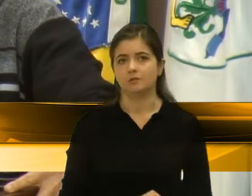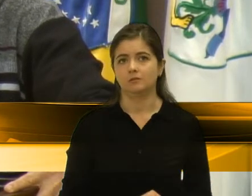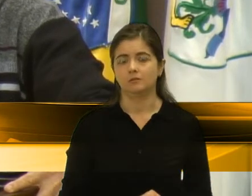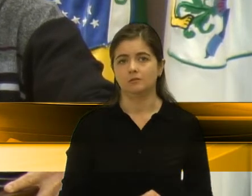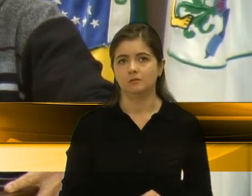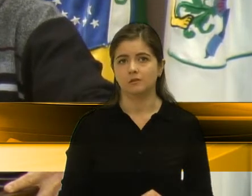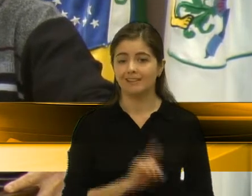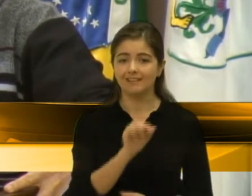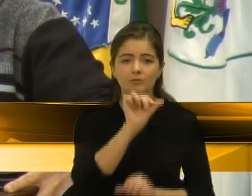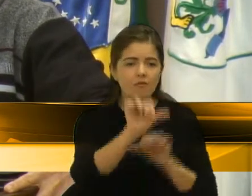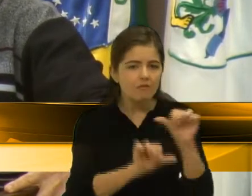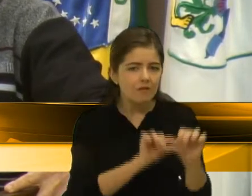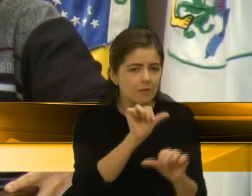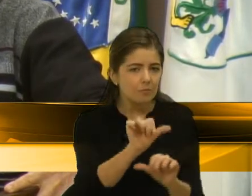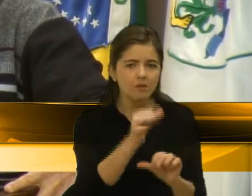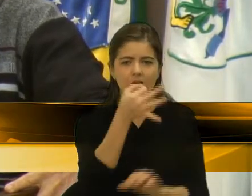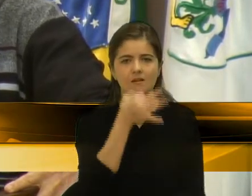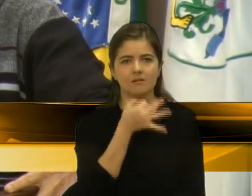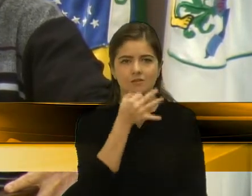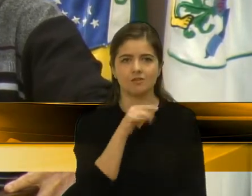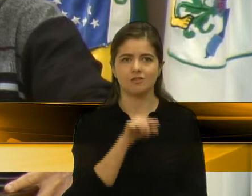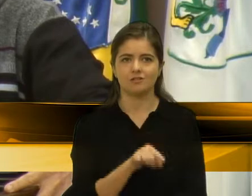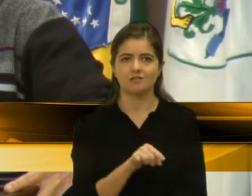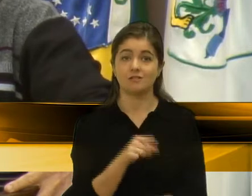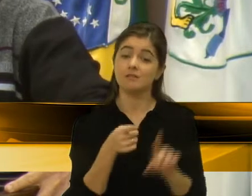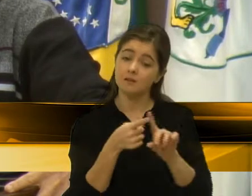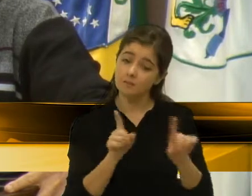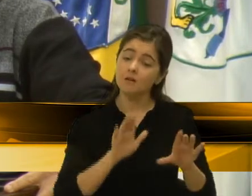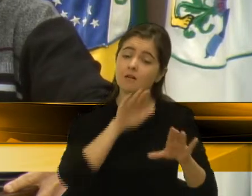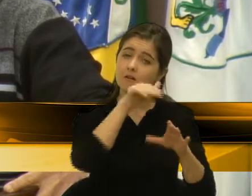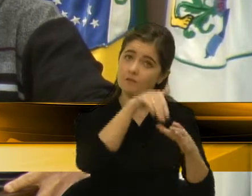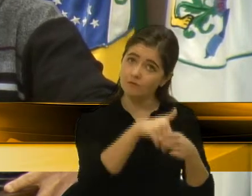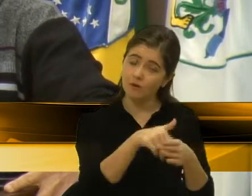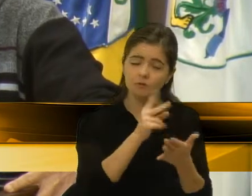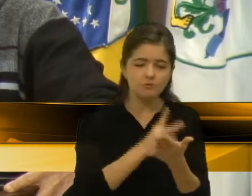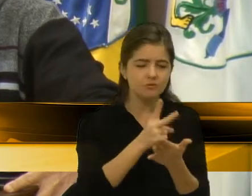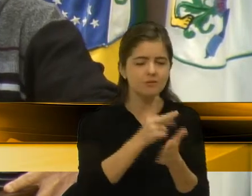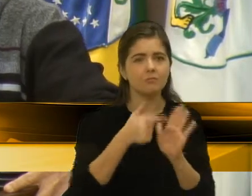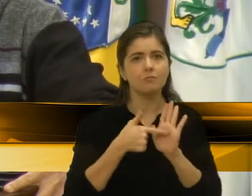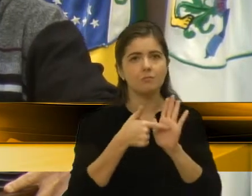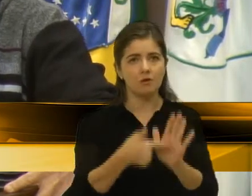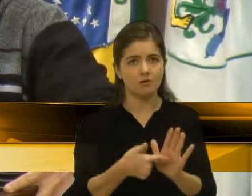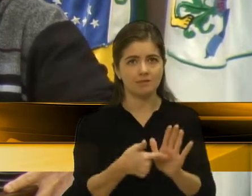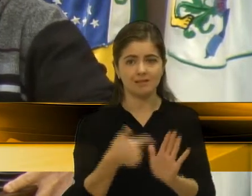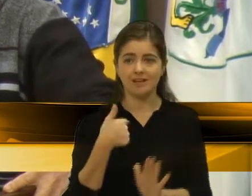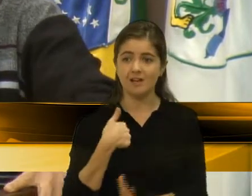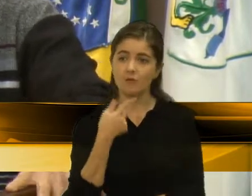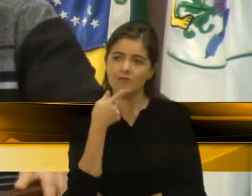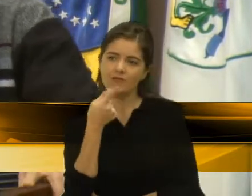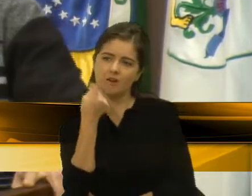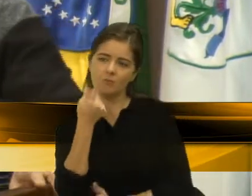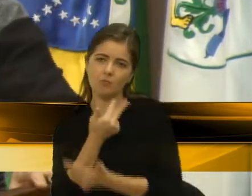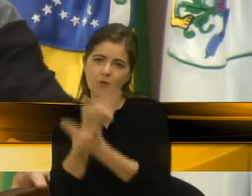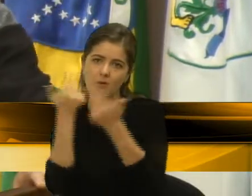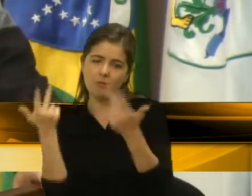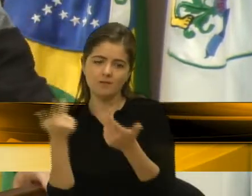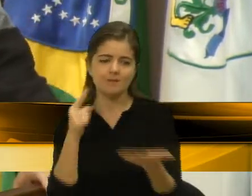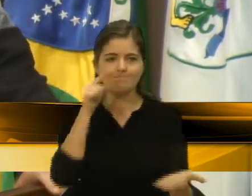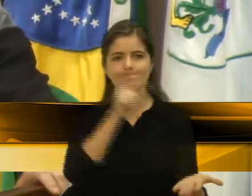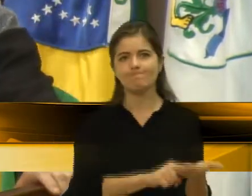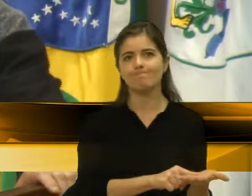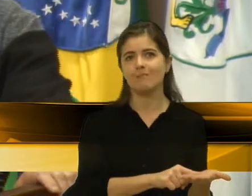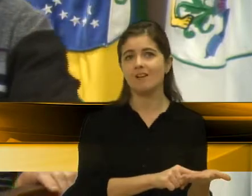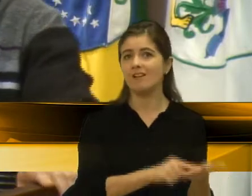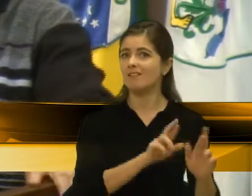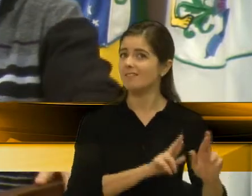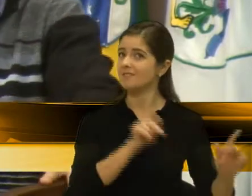o vereador, a senhora vai mudar os rumos de Caxias, mas os votos sempre dizem, né? Eu falo uma coisa e aperto outra, né? Vereador Edson da